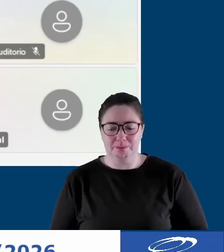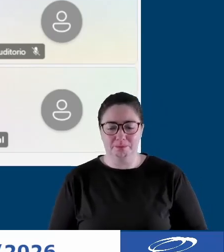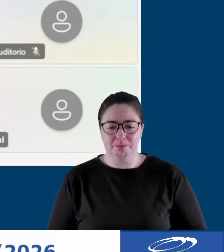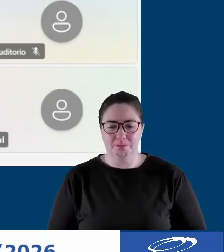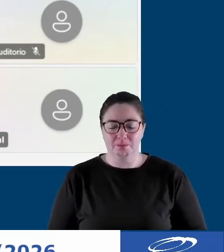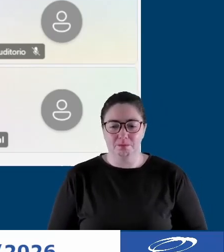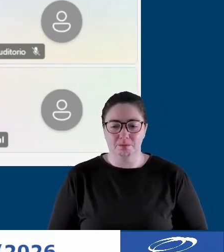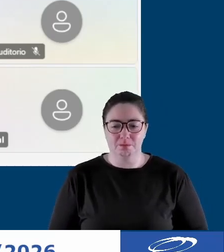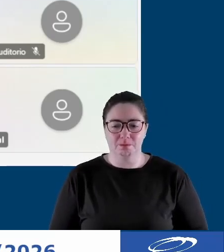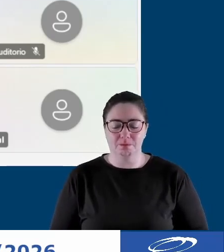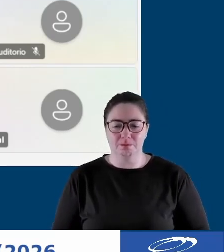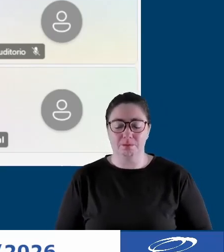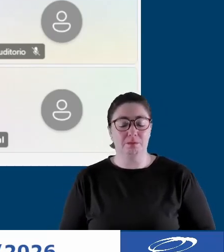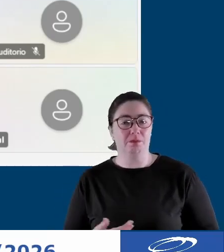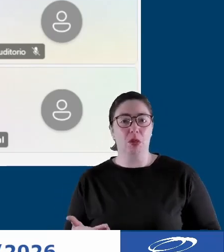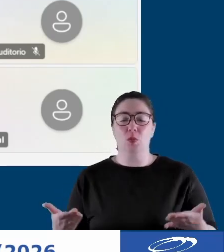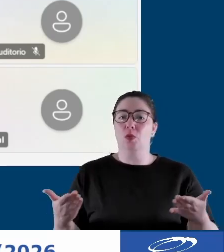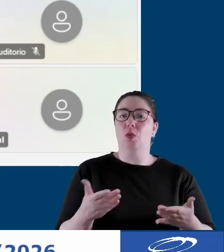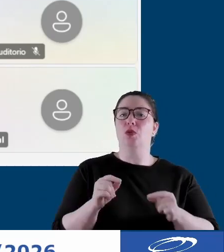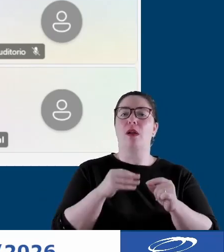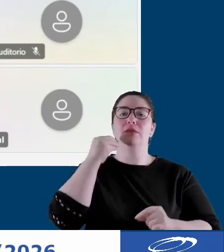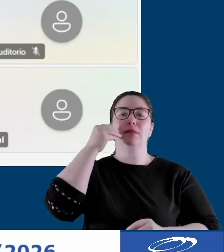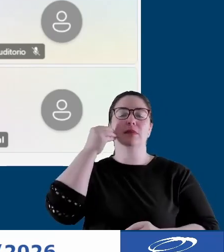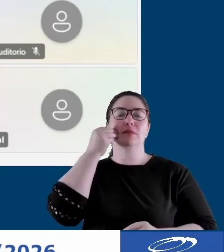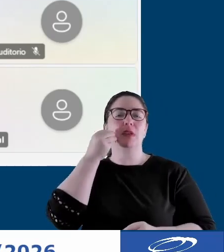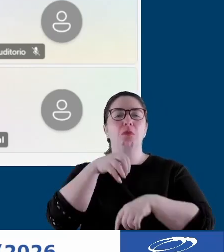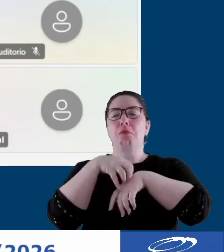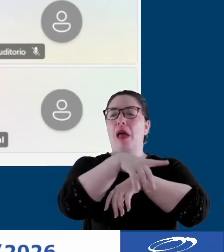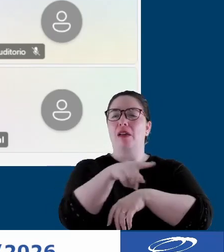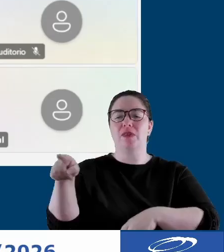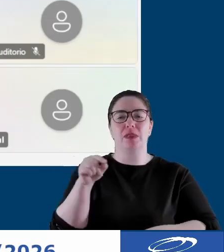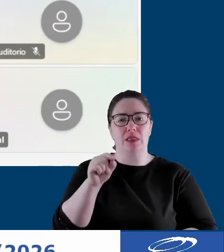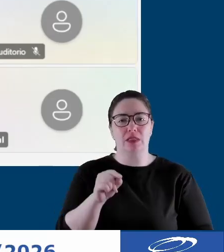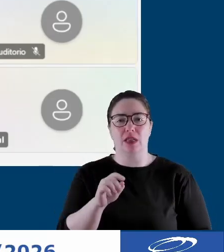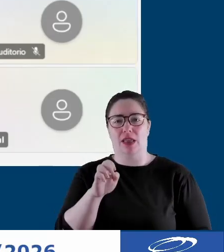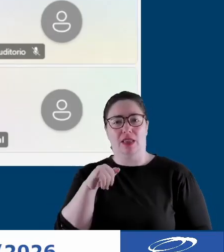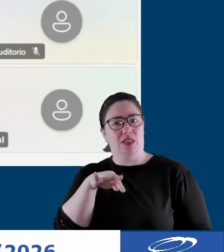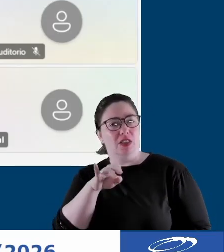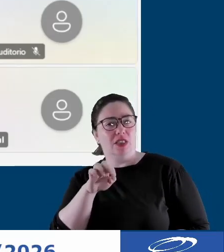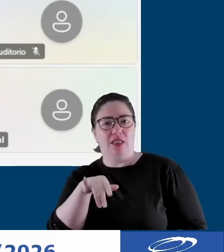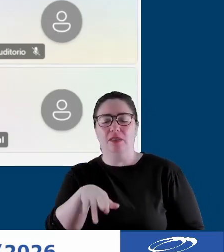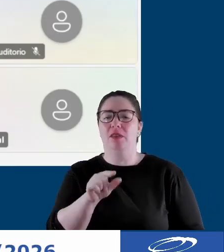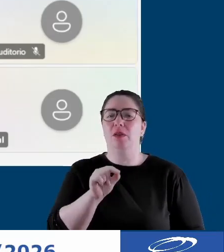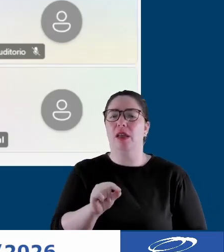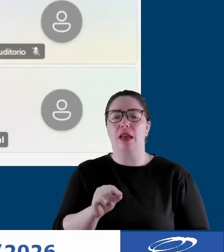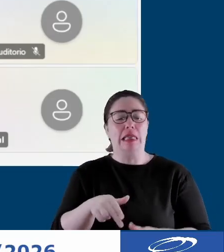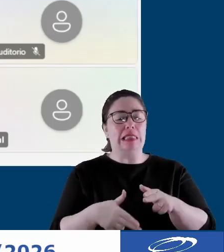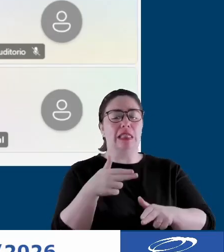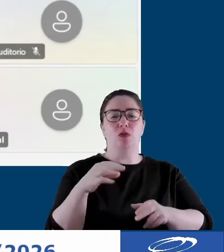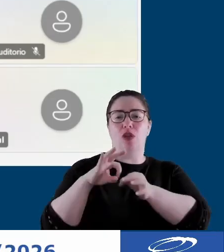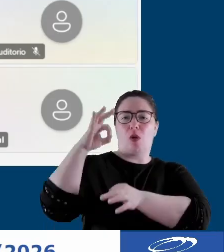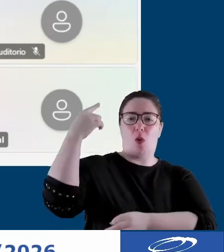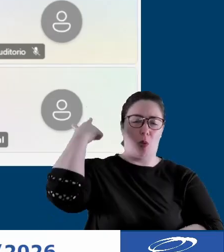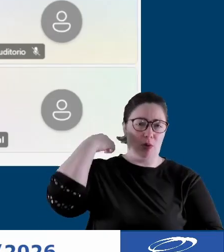Então, hoje eu vou falar um pouco da nossa experiência no Einstein em relação às infecções de cirurgia de coluna e os problemas